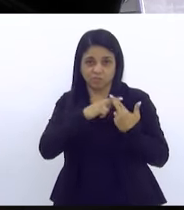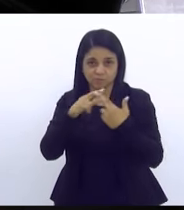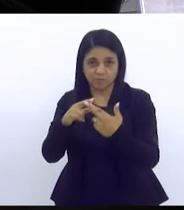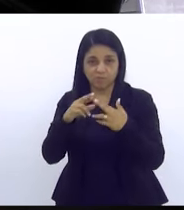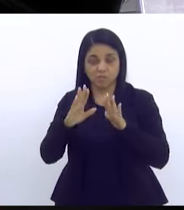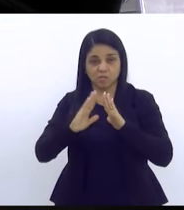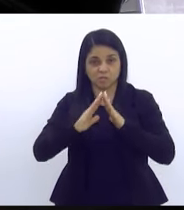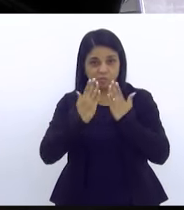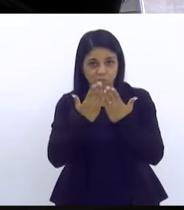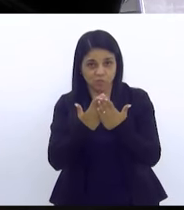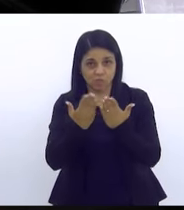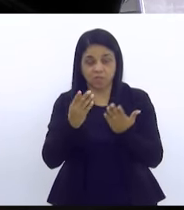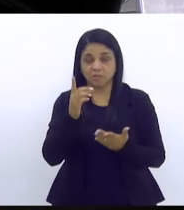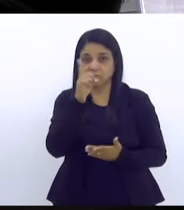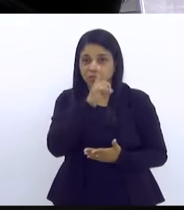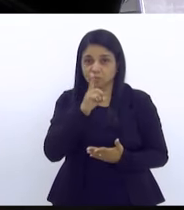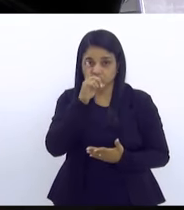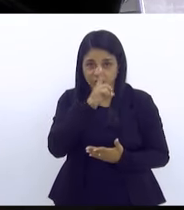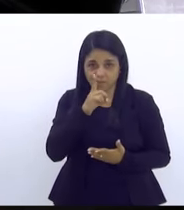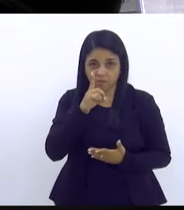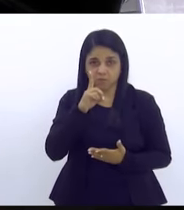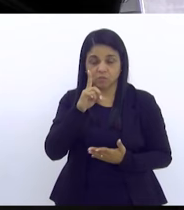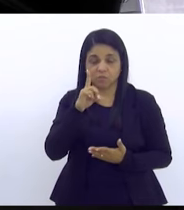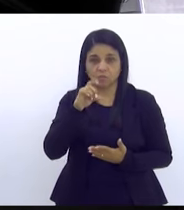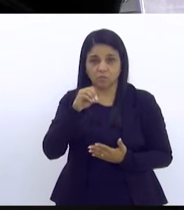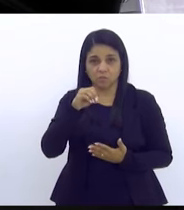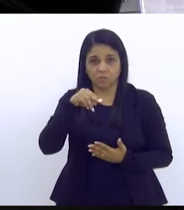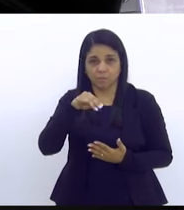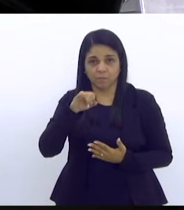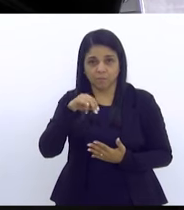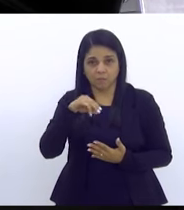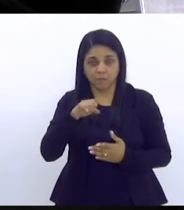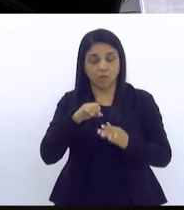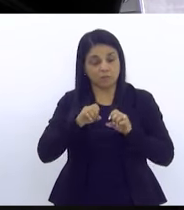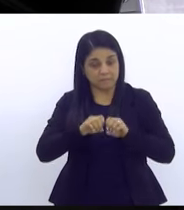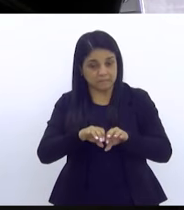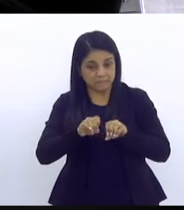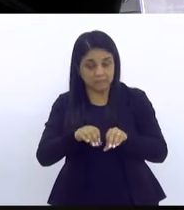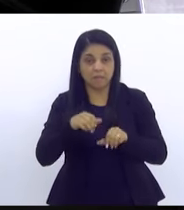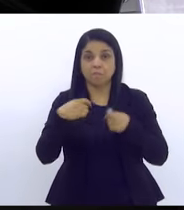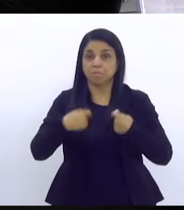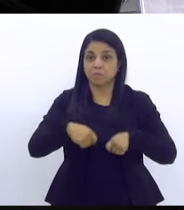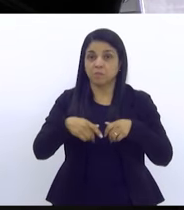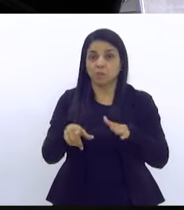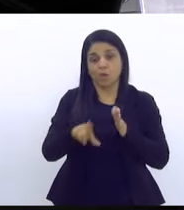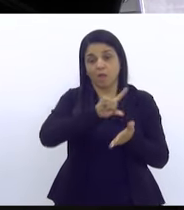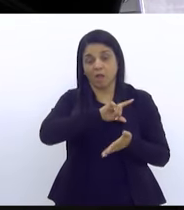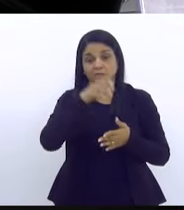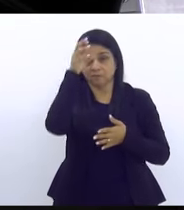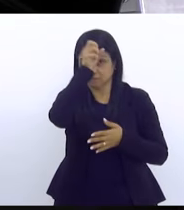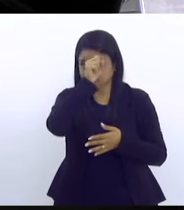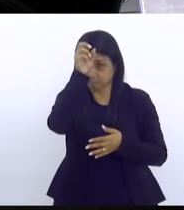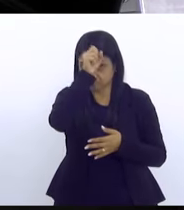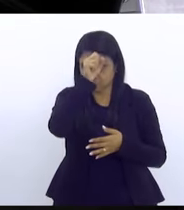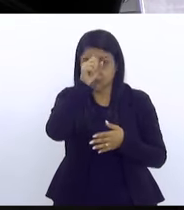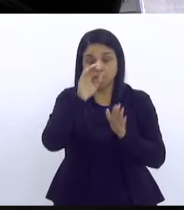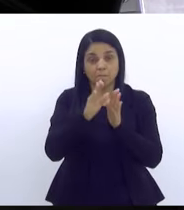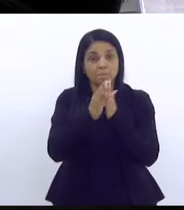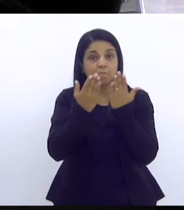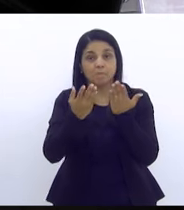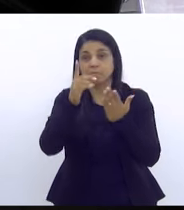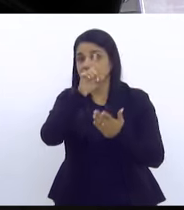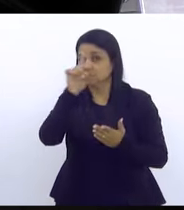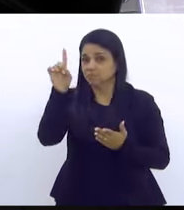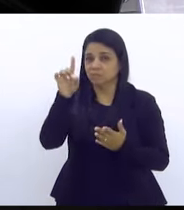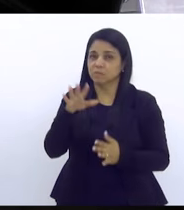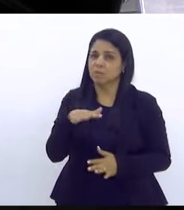é um privilégio muito grande, porque para ensinarmos, primeiro, nós temos que aprender. E aprender a palavra de Deus, eu acho que é